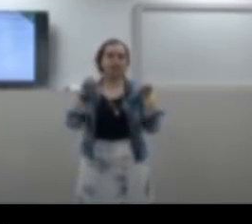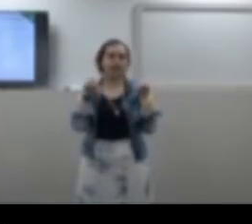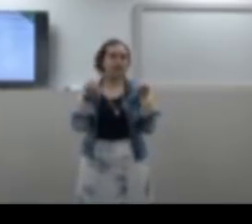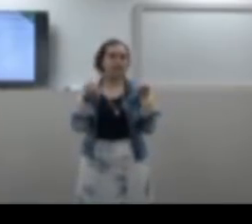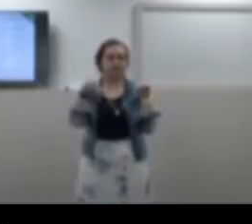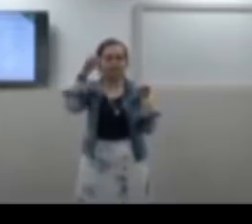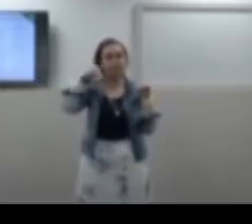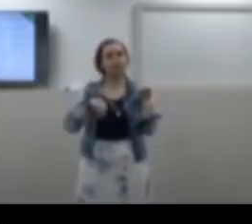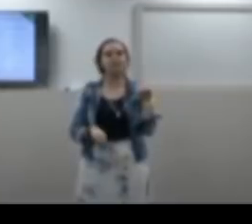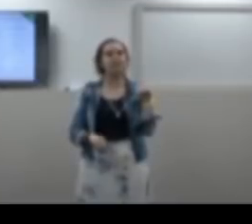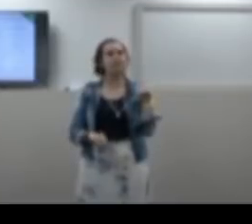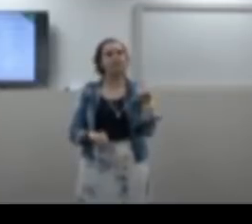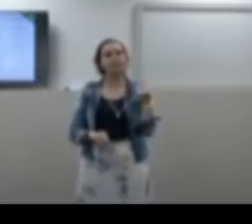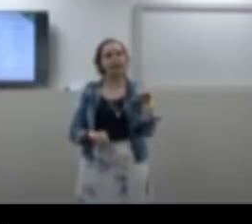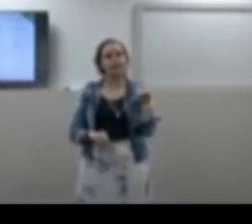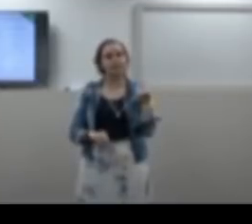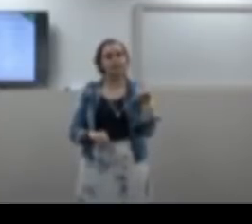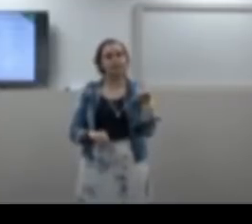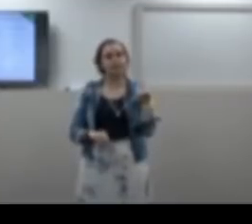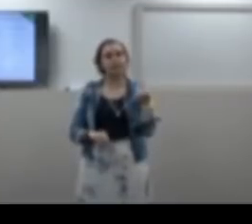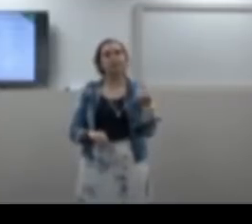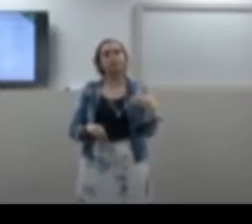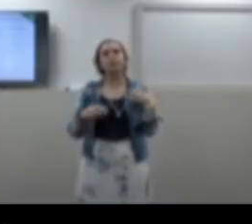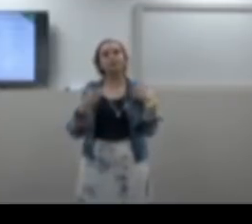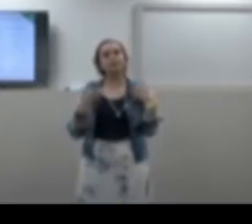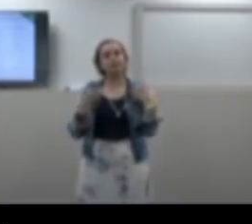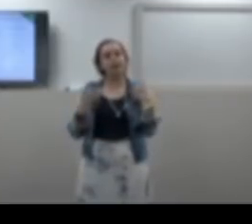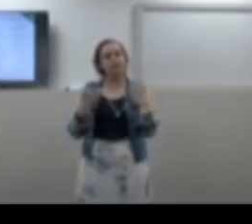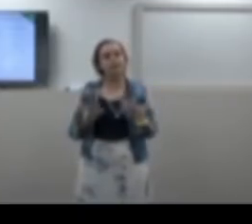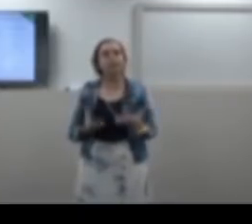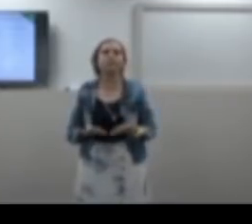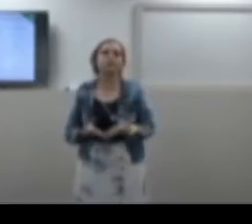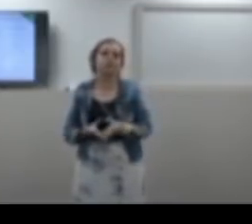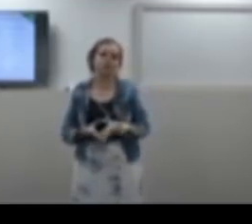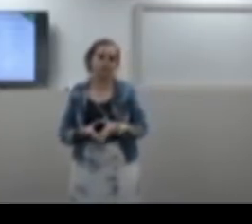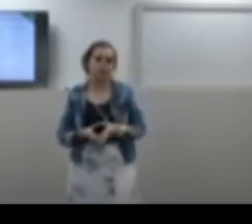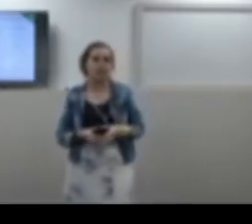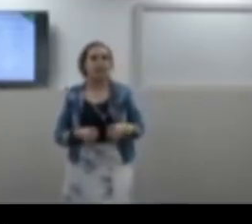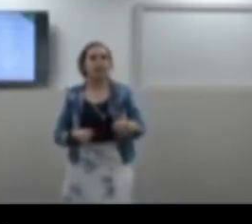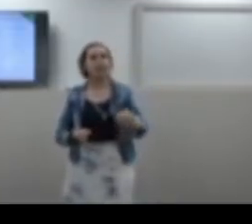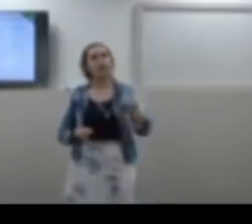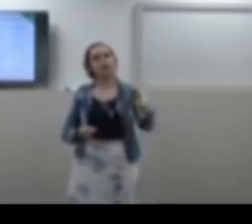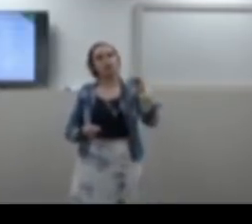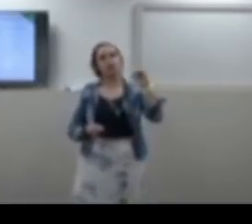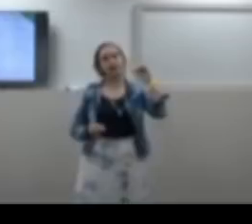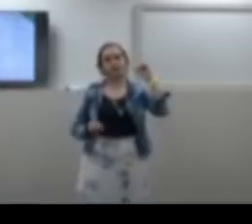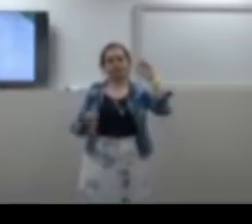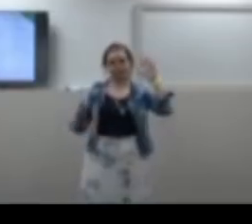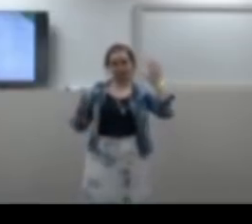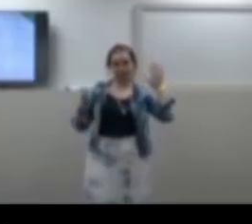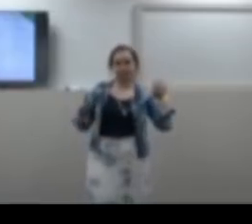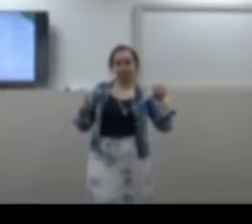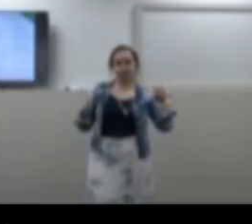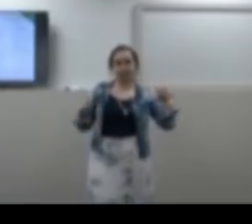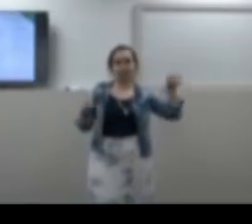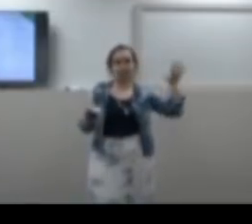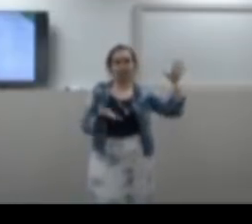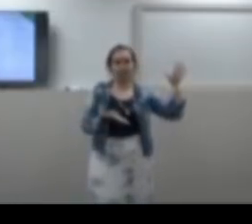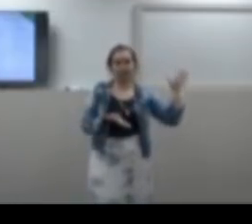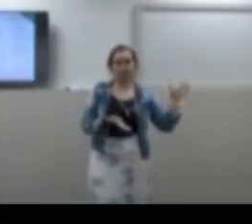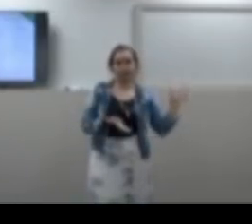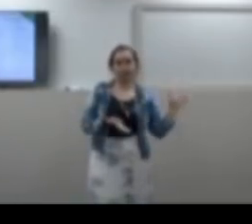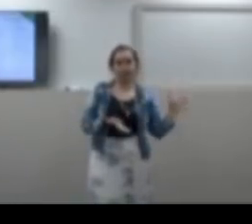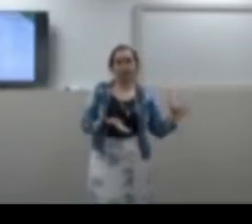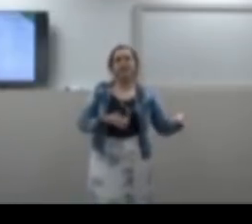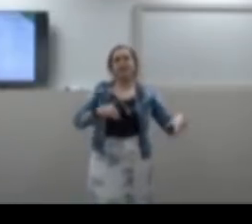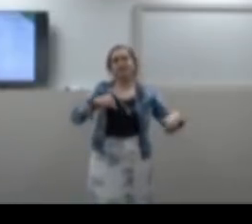solo, essas raízes não conseguem penetrar, tá? Então prejudica muito essa região, tá? Então a região ela acaba sendo